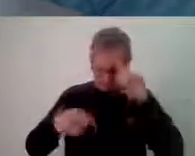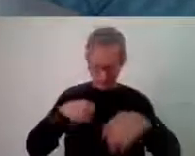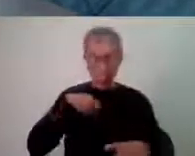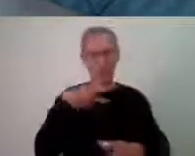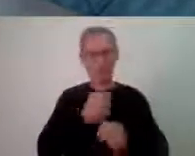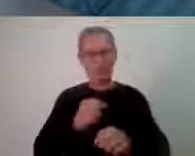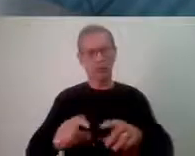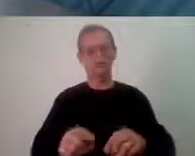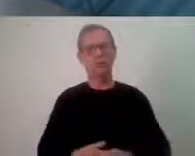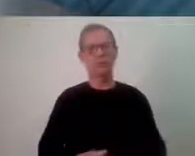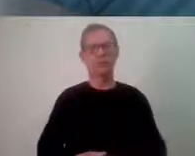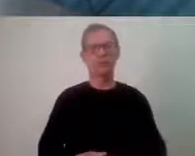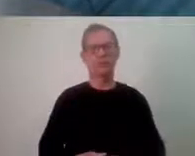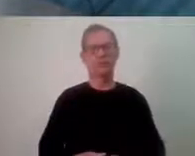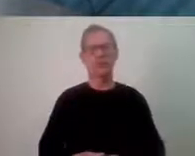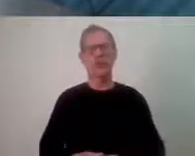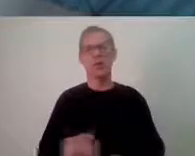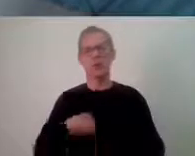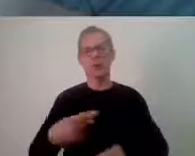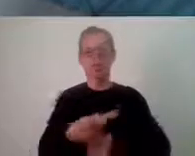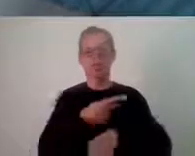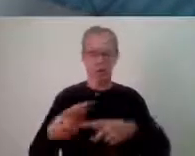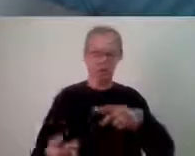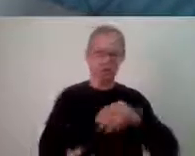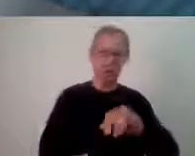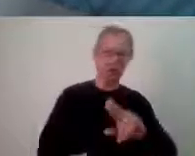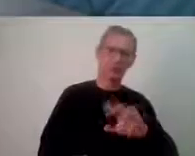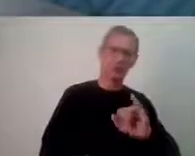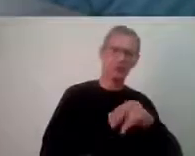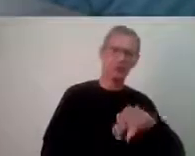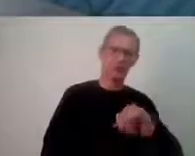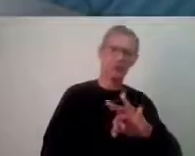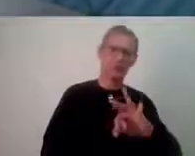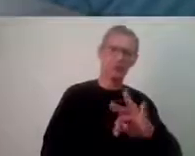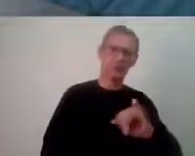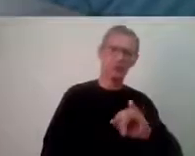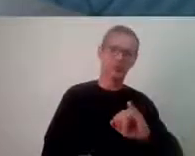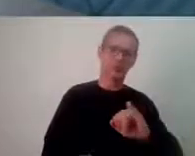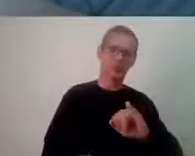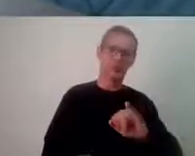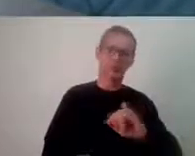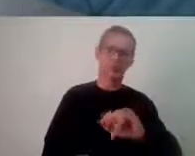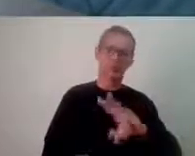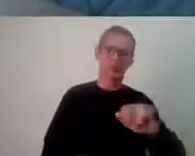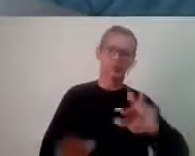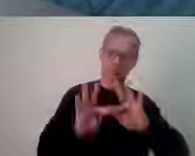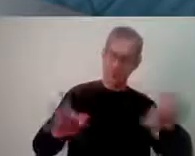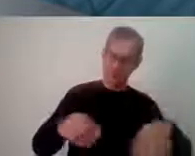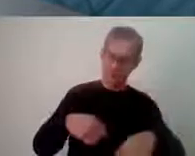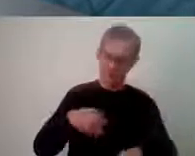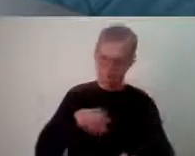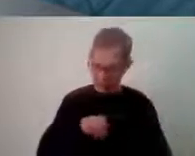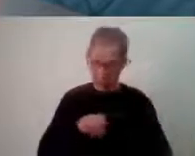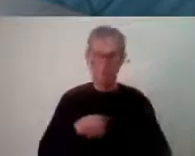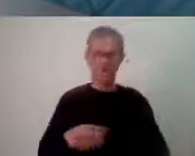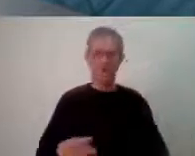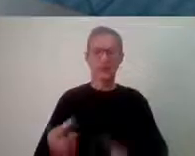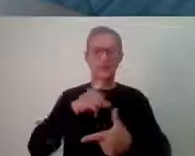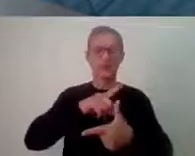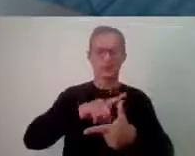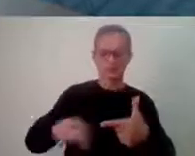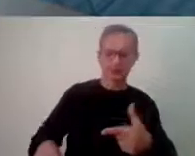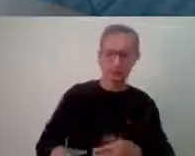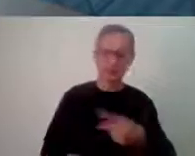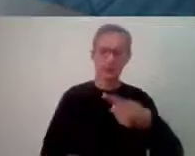né, vou procurar uma primitiva de uma função, de tal forma que quando eu derivo essa